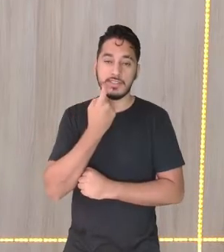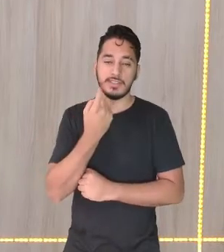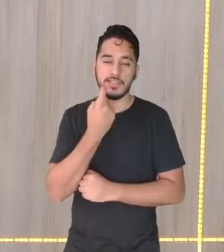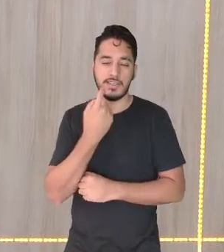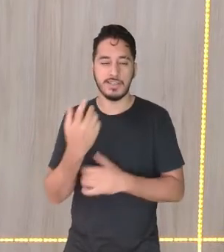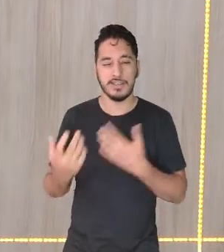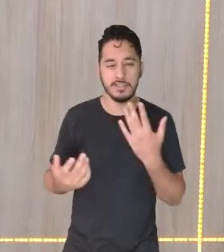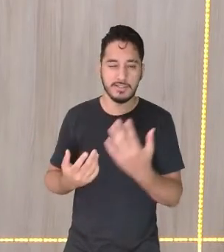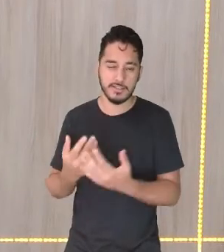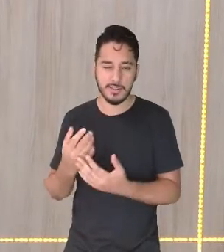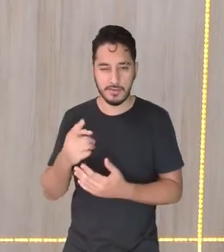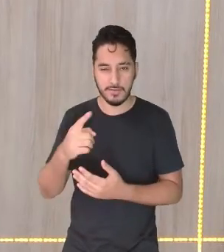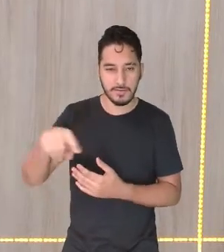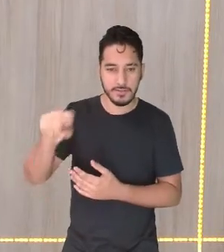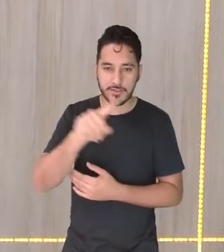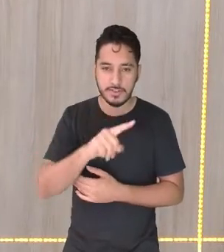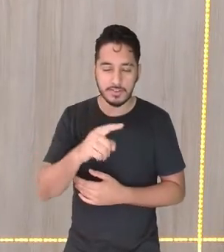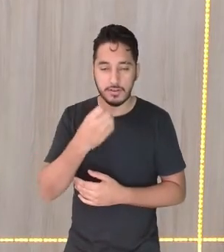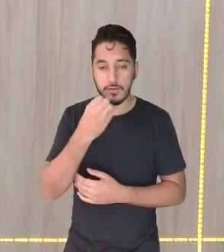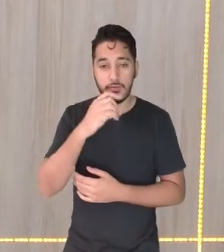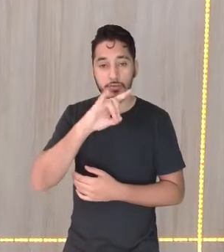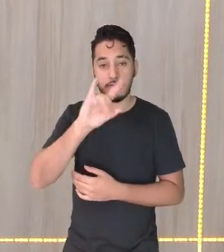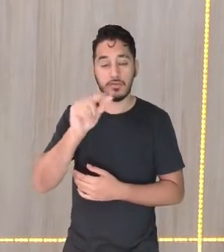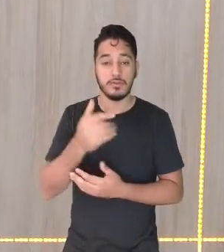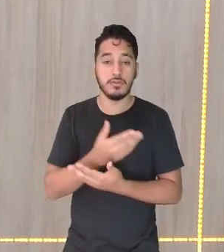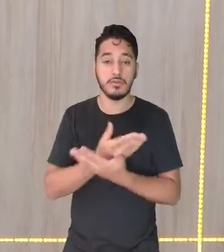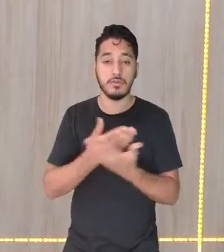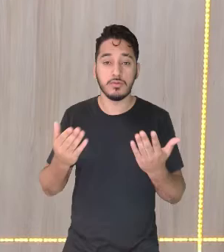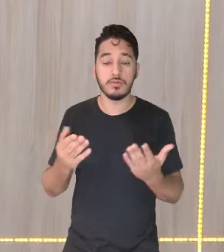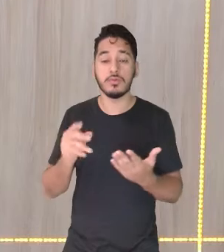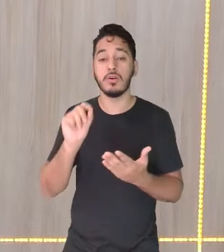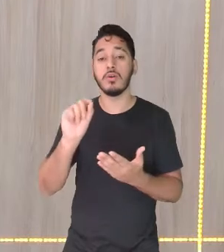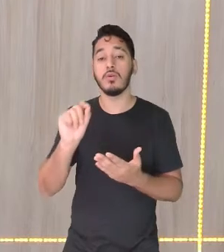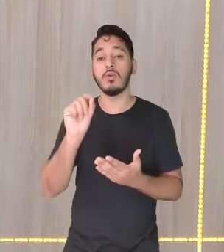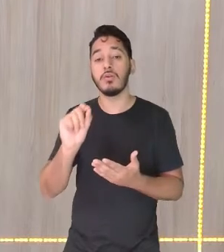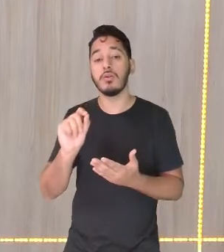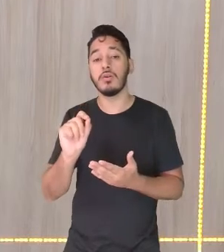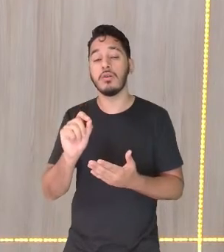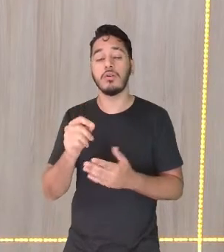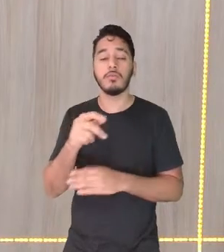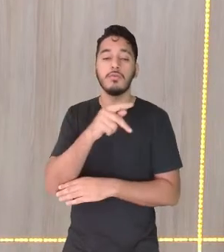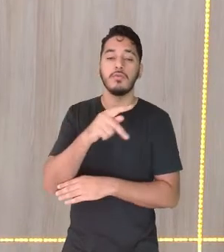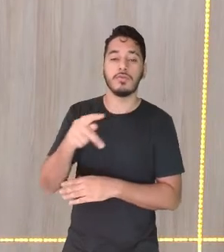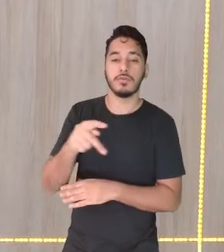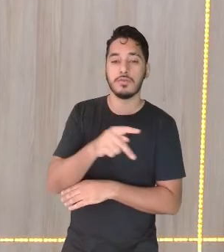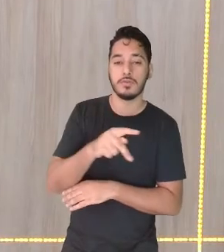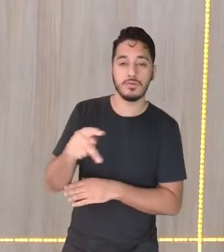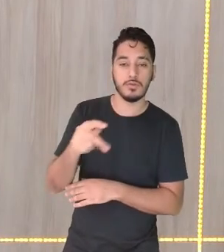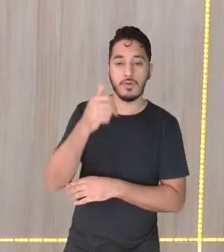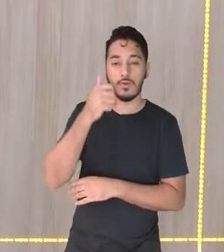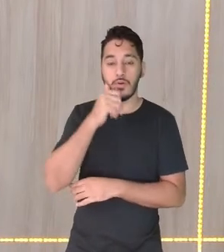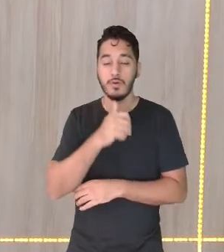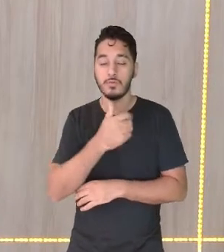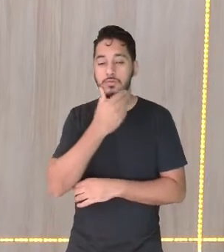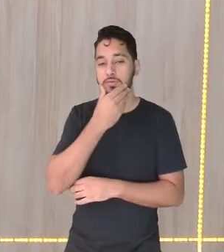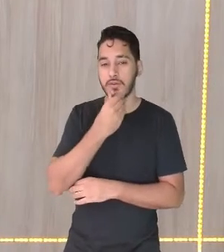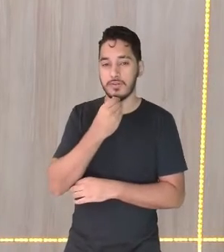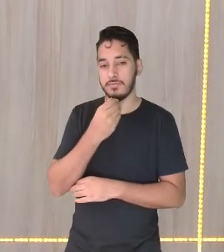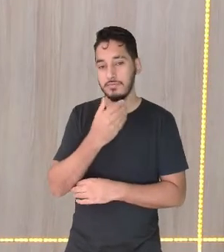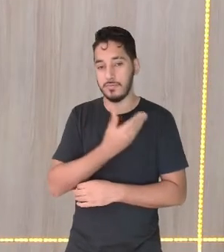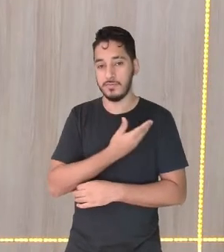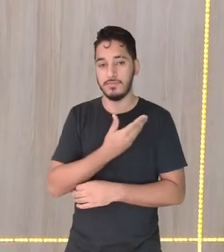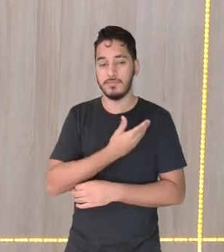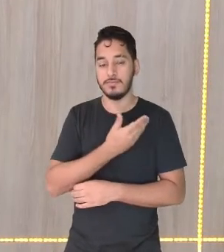esse sexto ano maravilhoso, dando bom dia também aos queridos e queridas professores e professoras, nossos